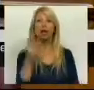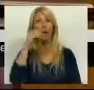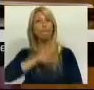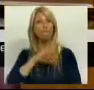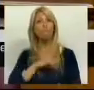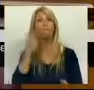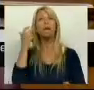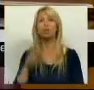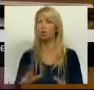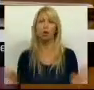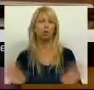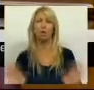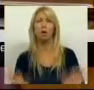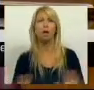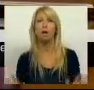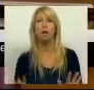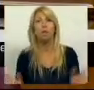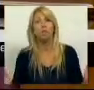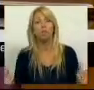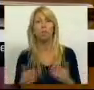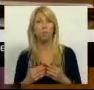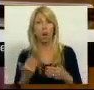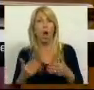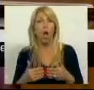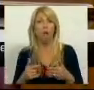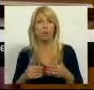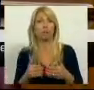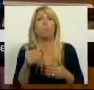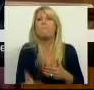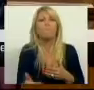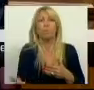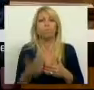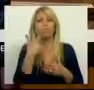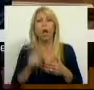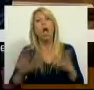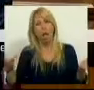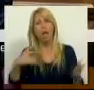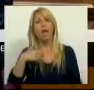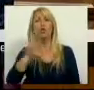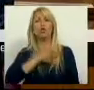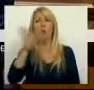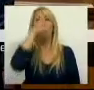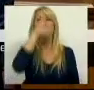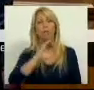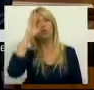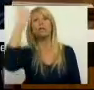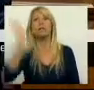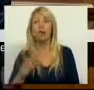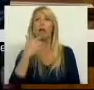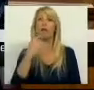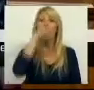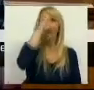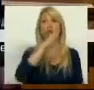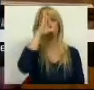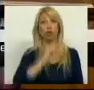não passará. É a fronteira que não posso deixar passar e é do conhecimento do Sr. Primeiro-Ministro, diz o Ministro de Estado, Paulo